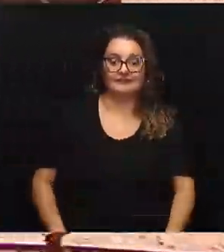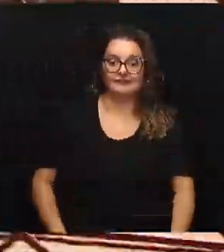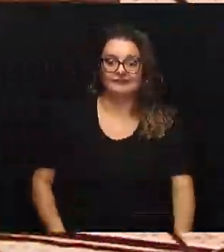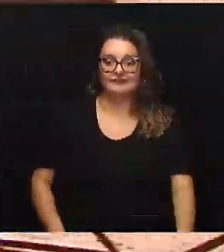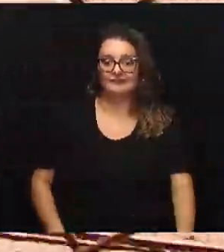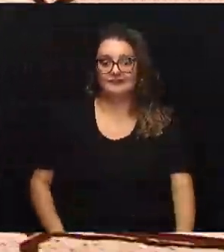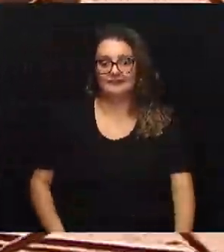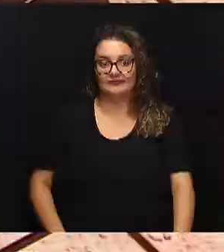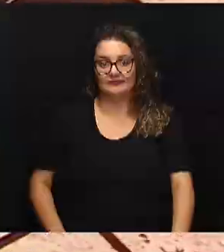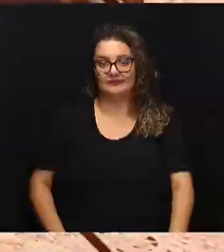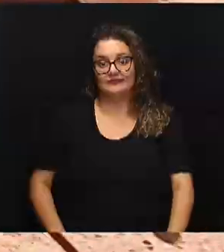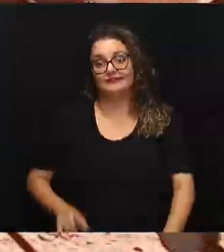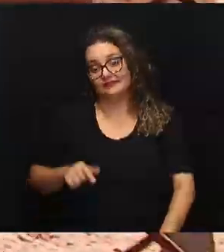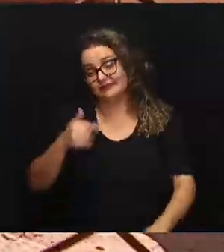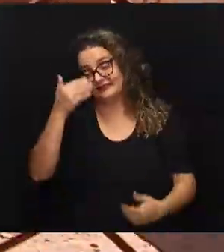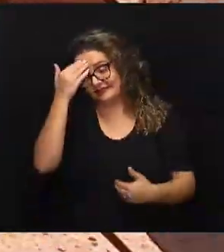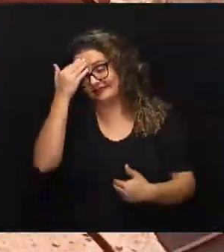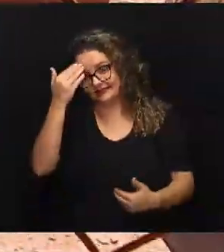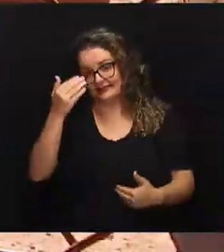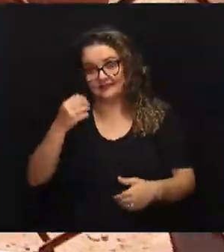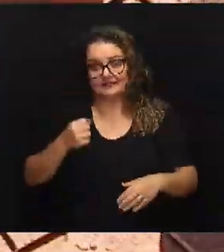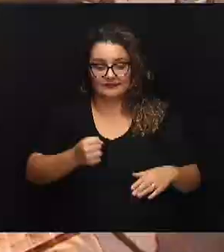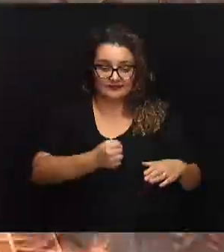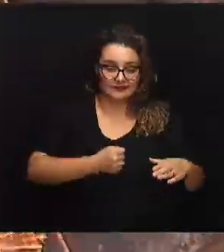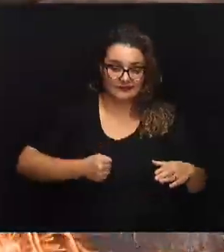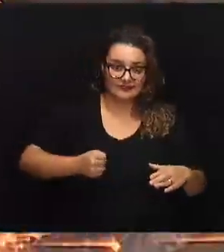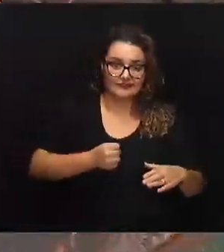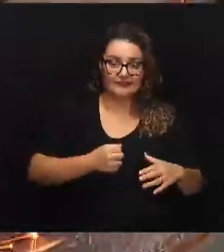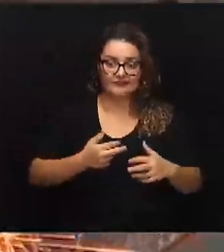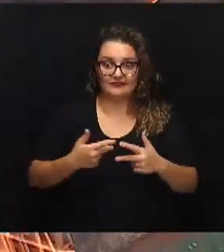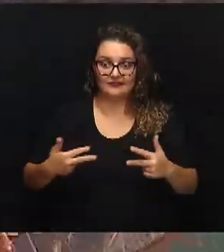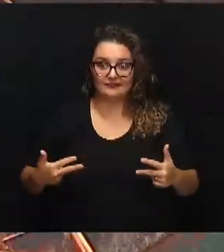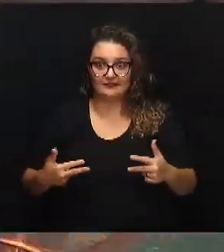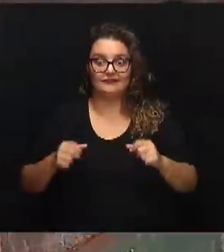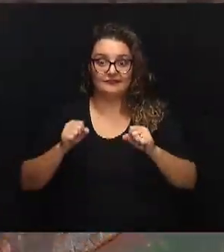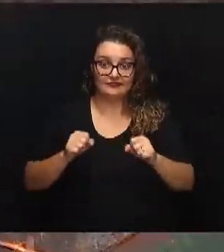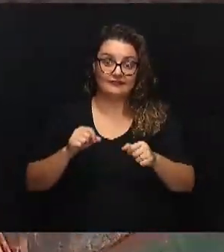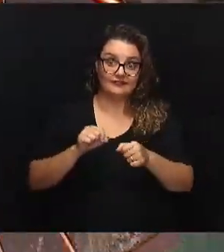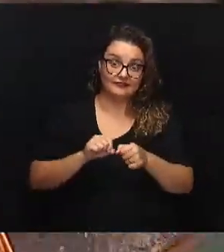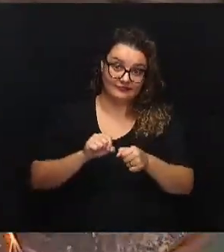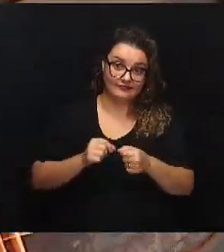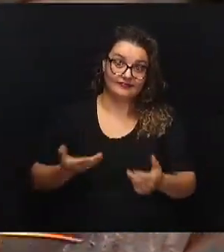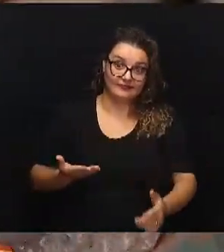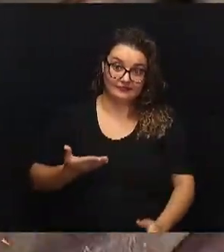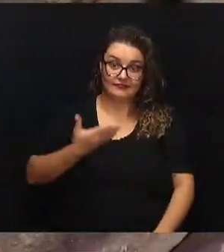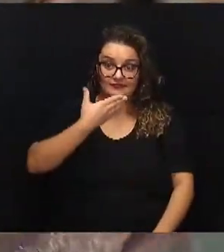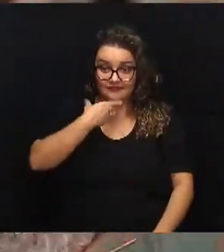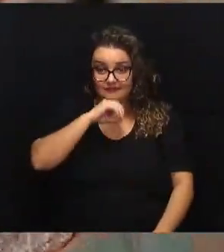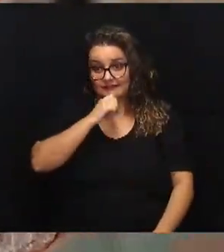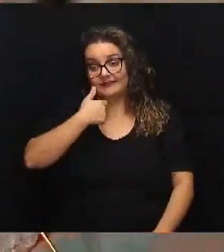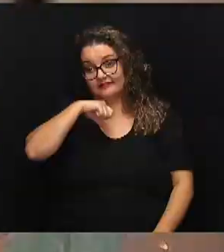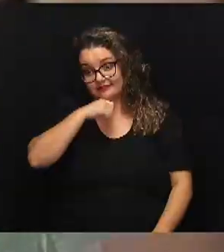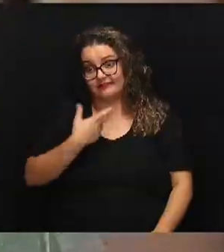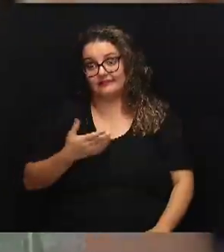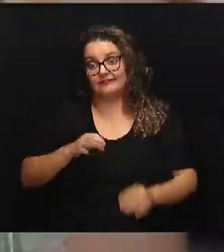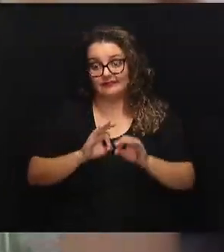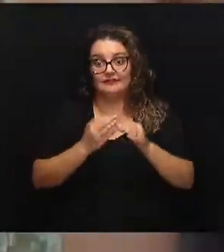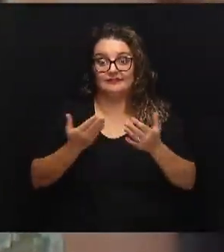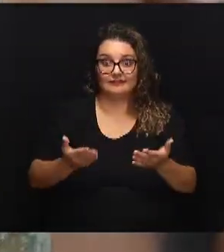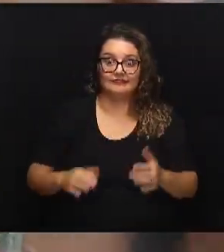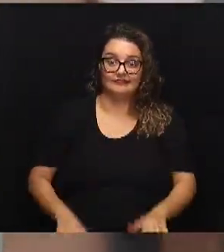E para mim foi muito gratificante poder cozinhar, né? Algo que eu poderia ter feito pelos meus pais, né? Pelos meus familiares. Então,